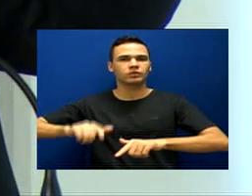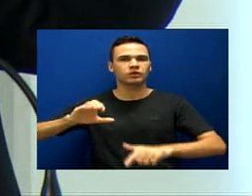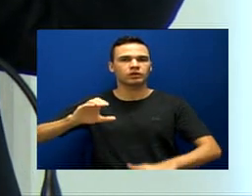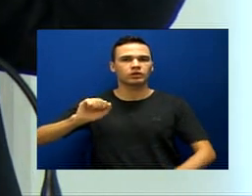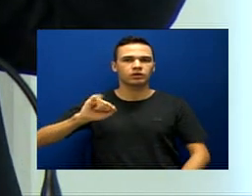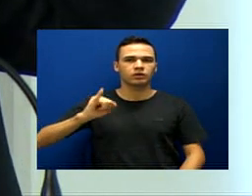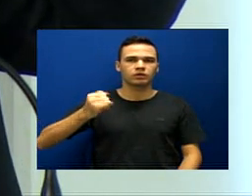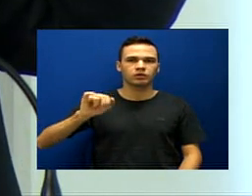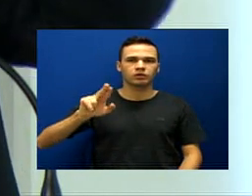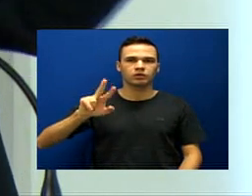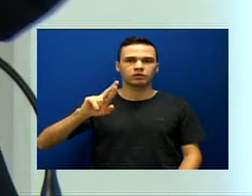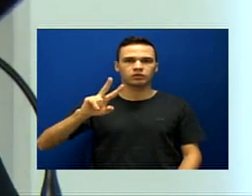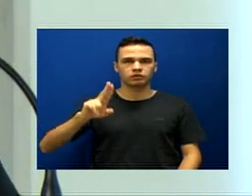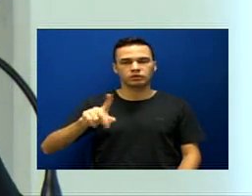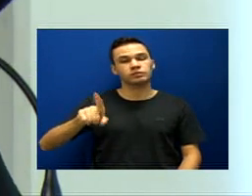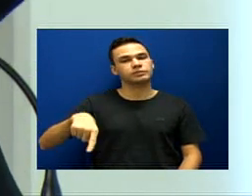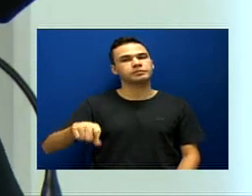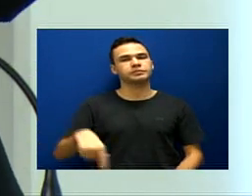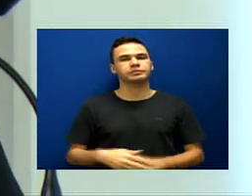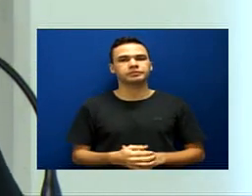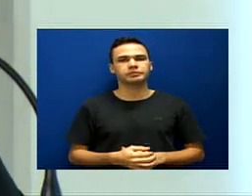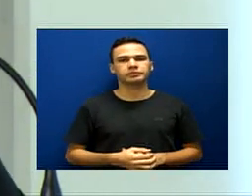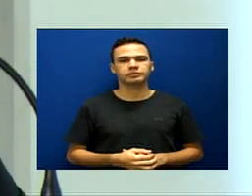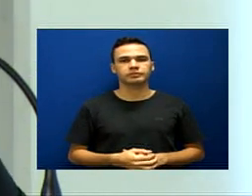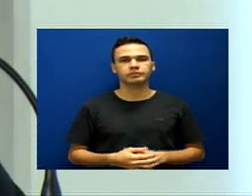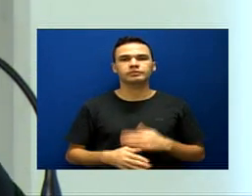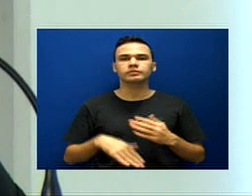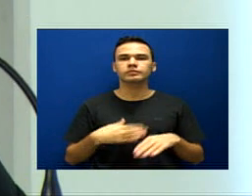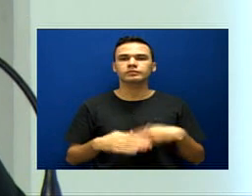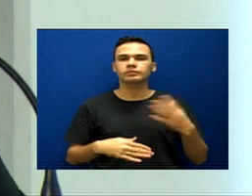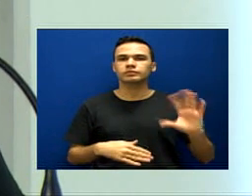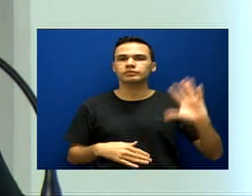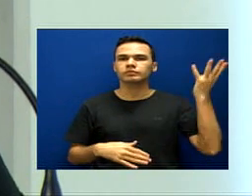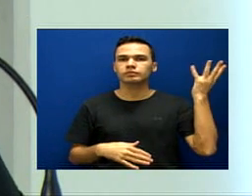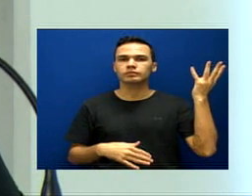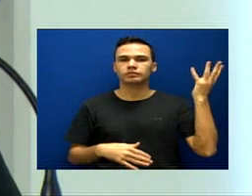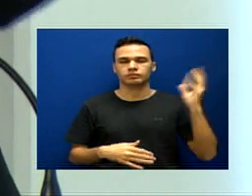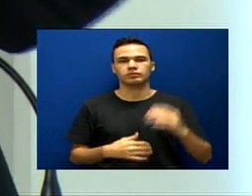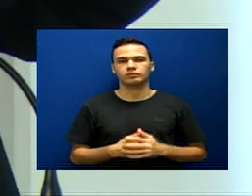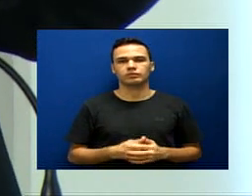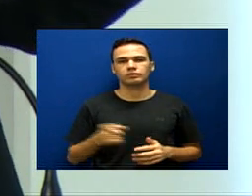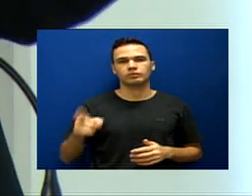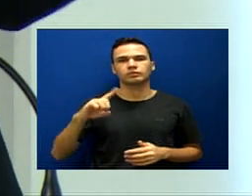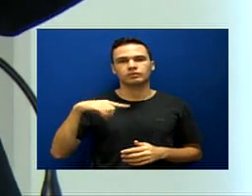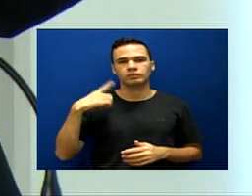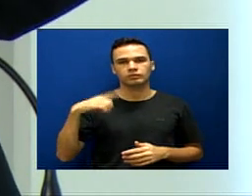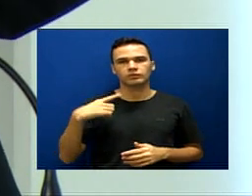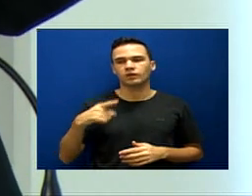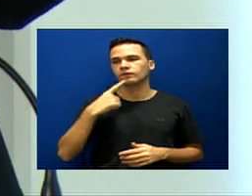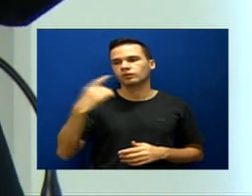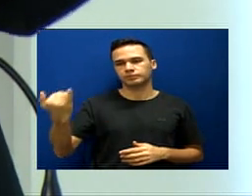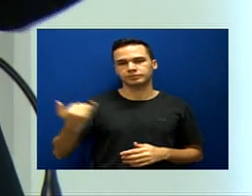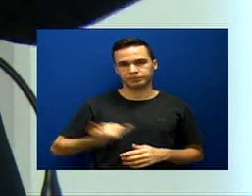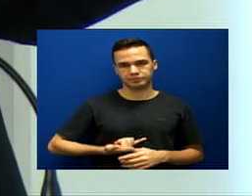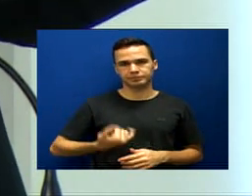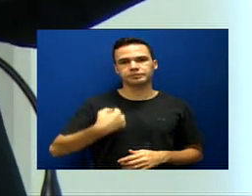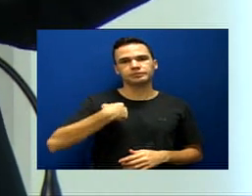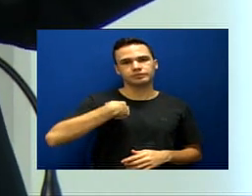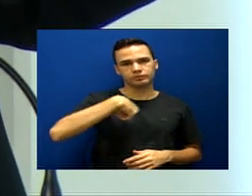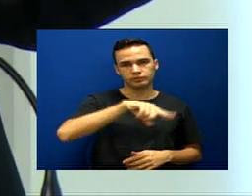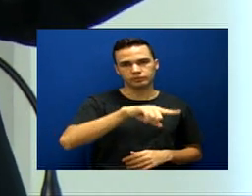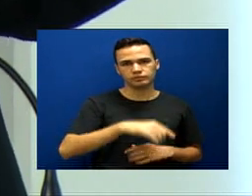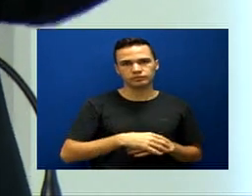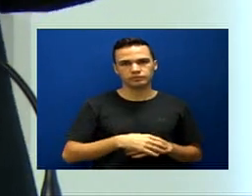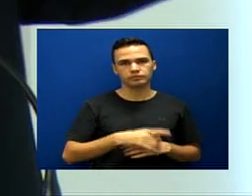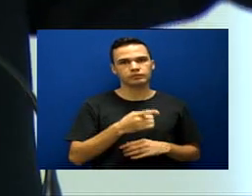Cajuru. Isso, exatamente. E daí, o que, que aconteceu? O deputado falou: João, olha, eu vou